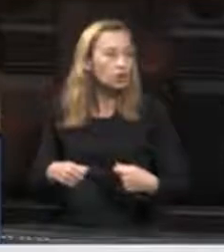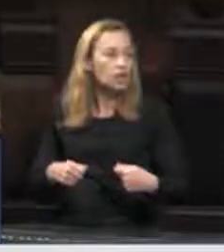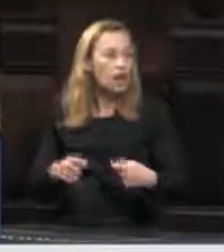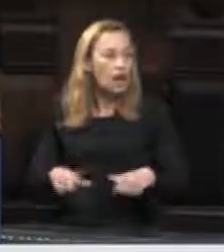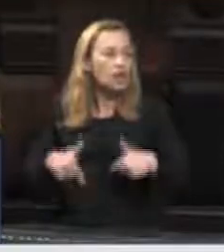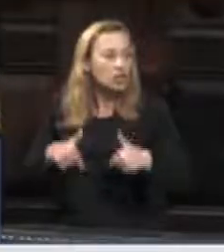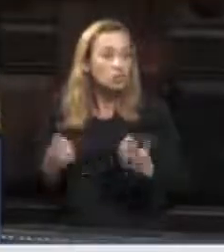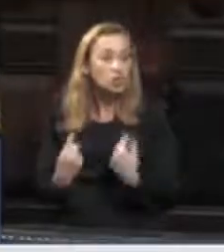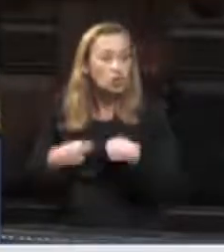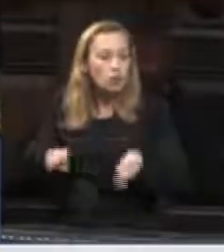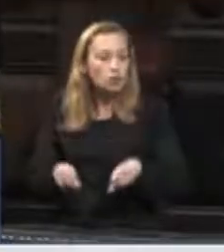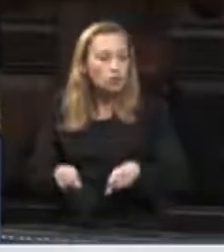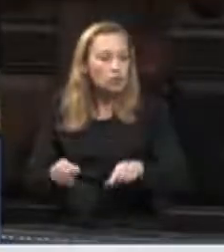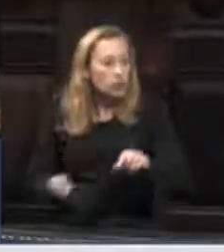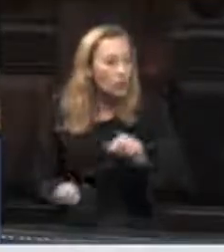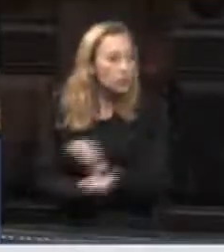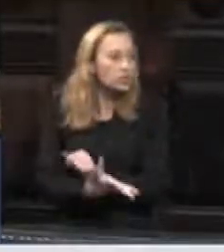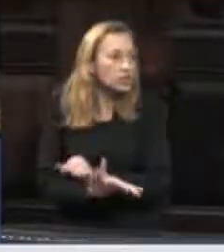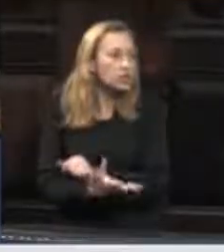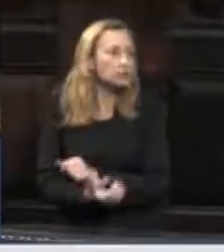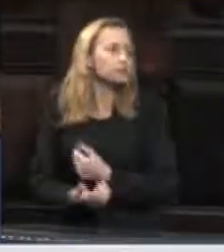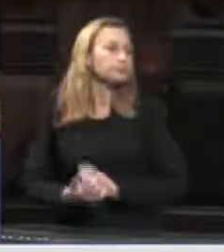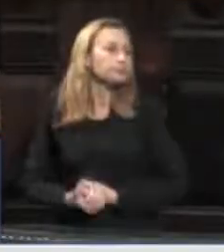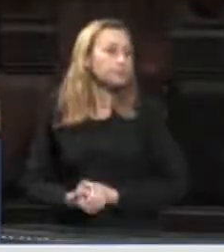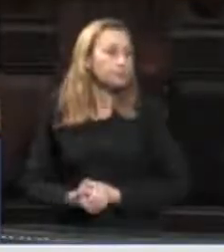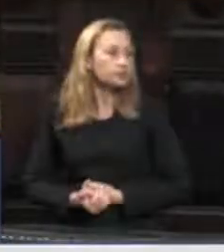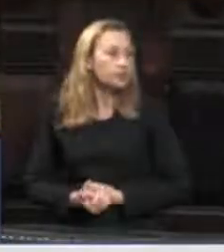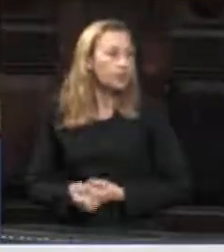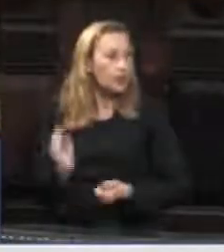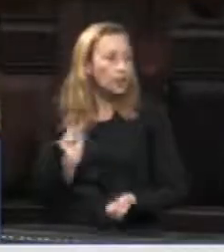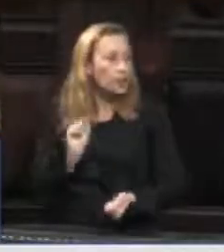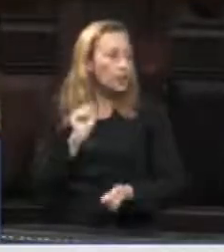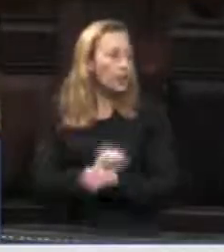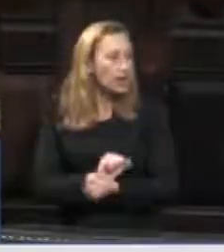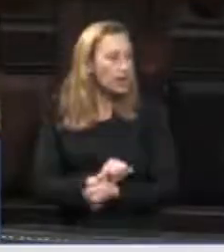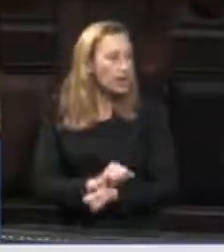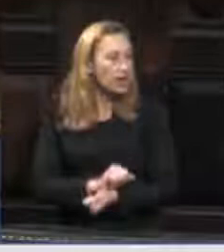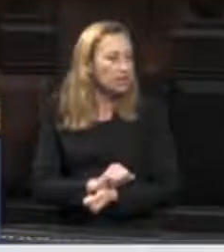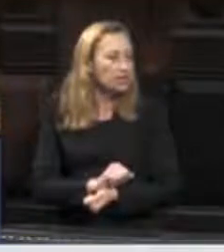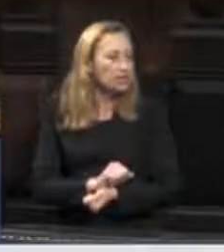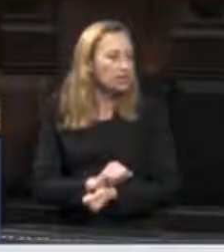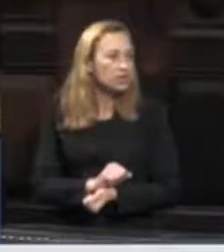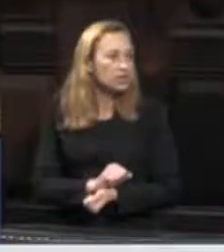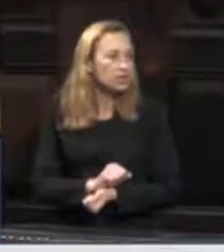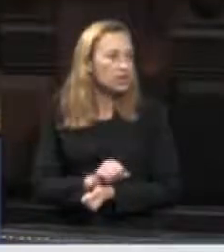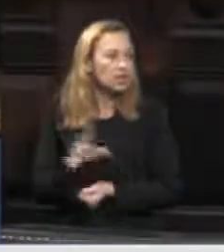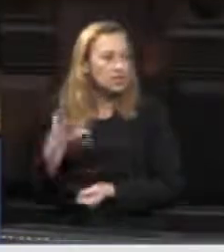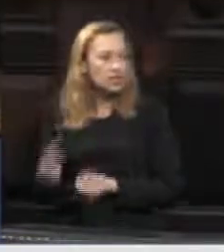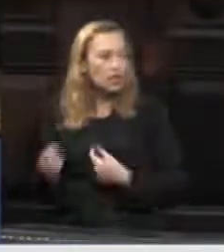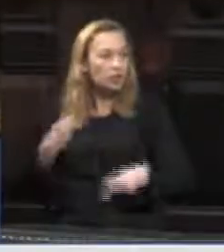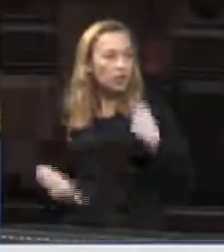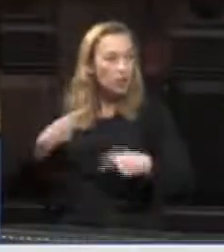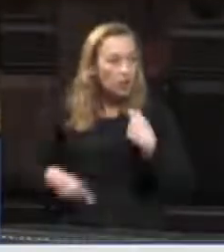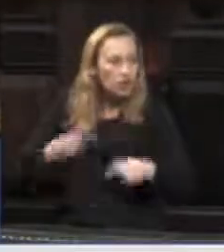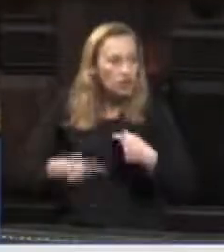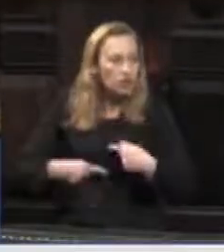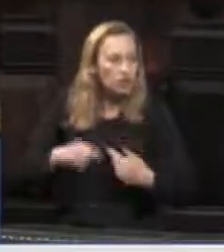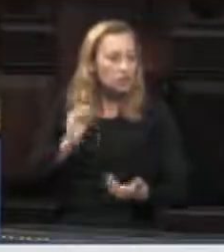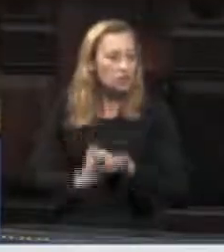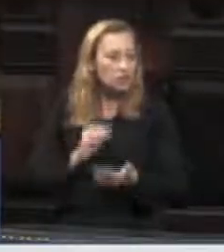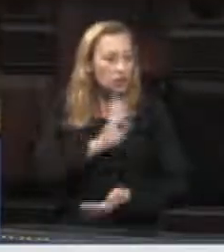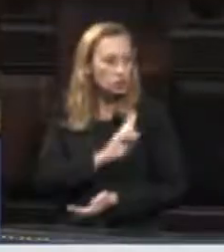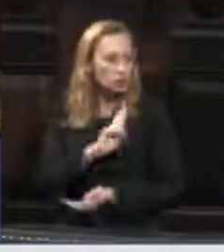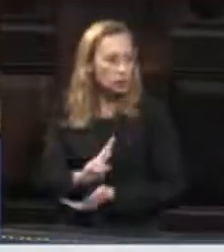Janeiro, jamais combatida com rigor, parar de praticar essa política irresponsável de isenções